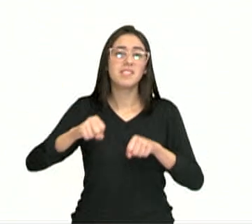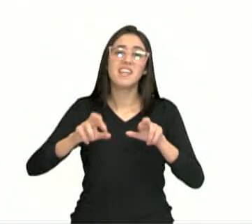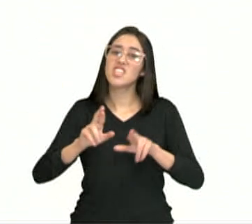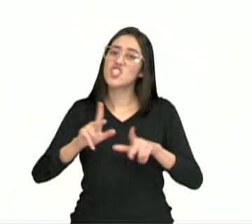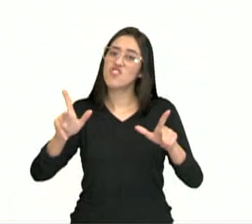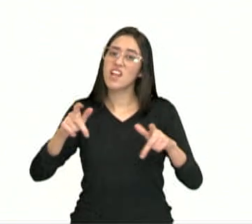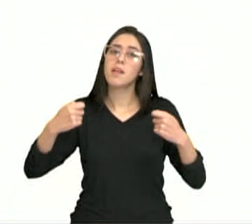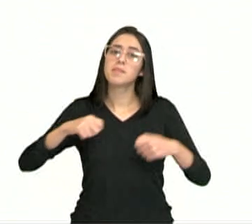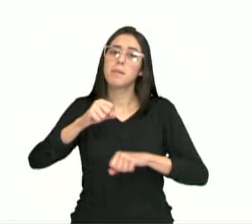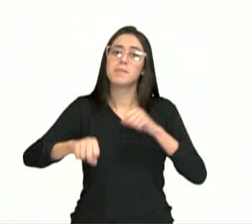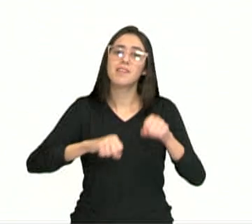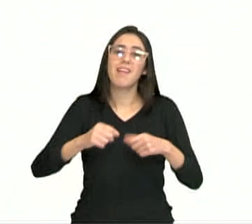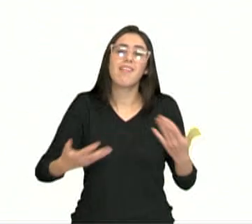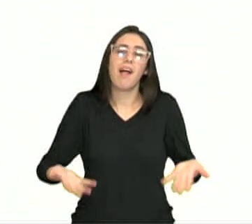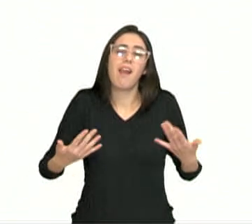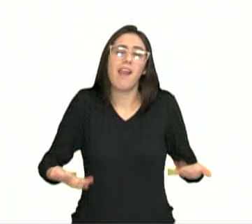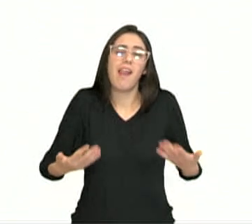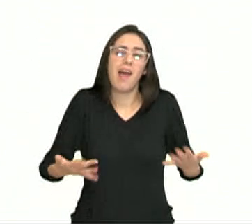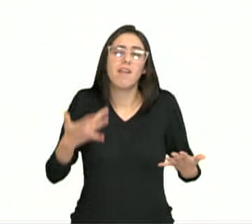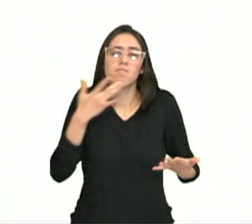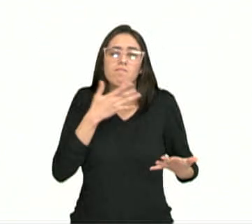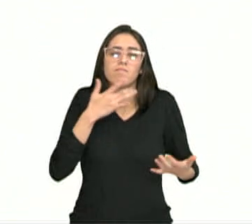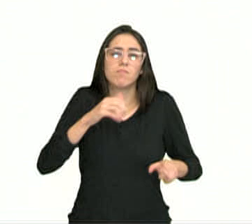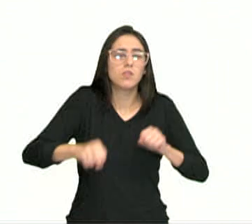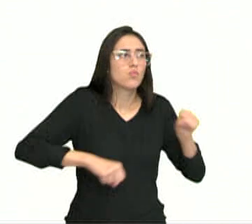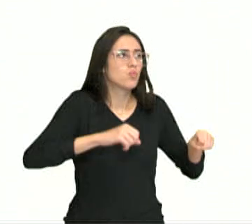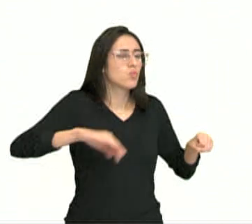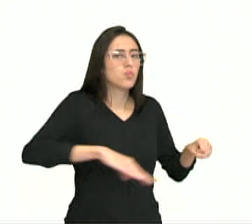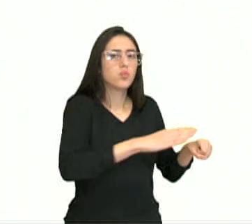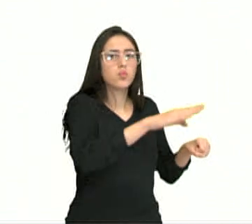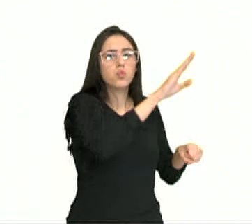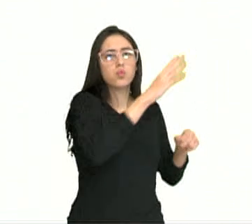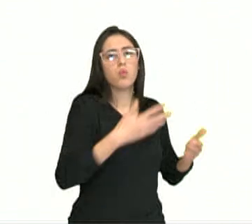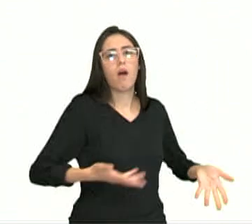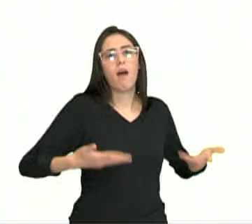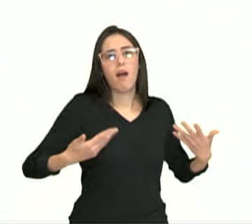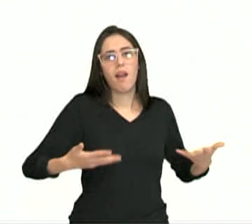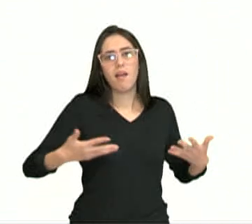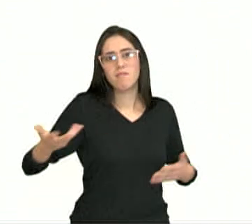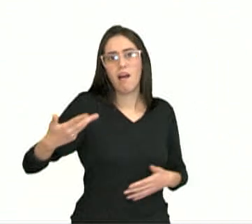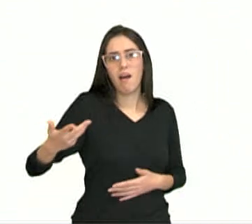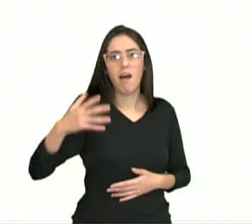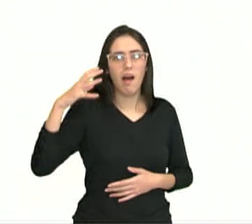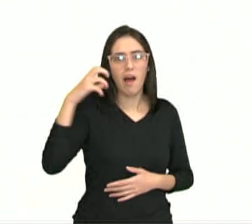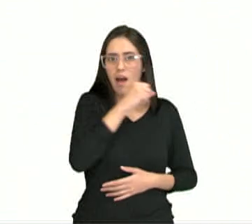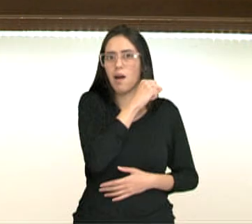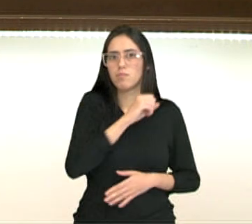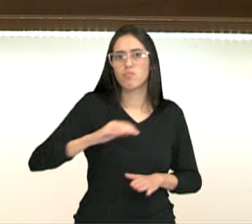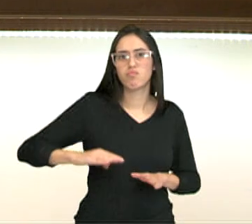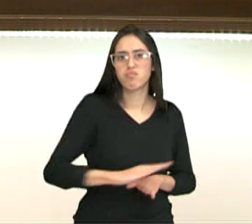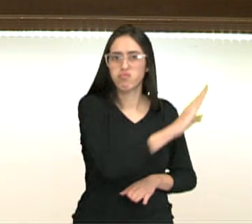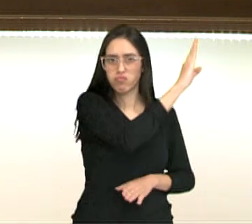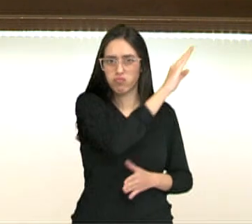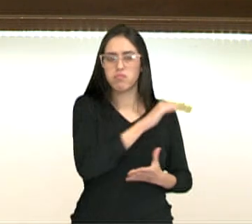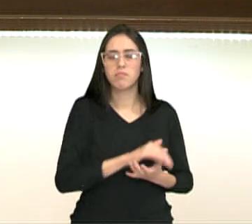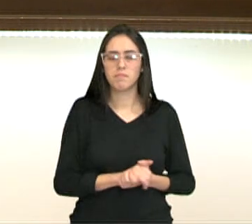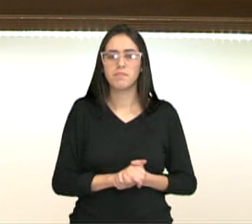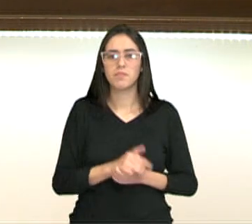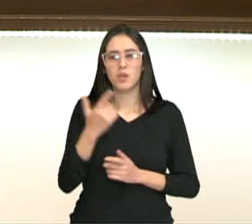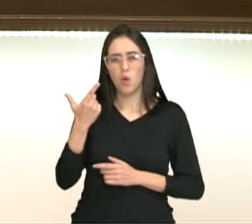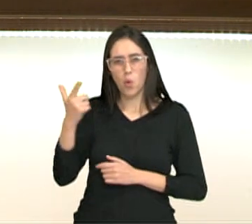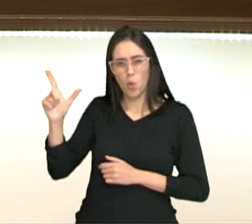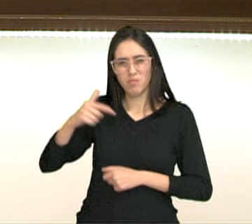mais leve, para que o competidor consiga subir essa ladeira o mais velozmente possível. Enquanto na